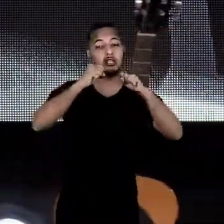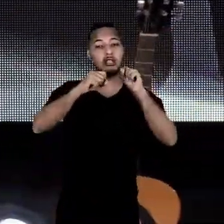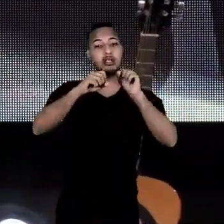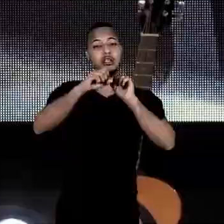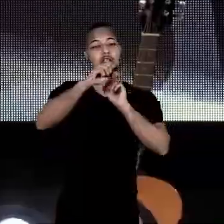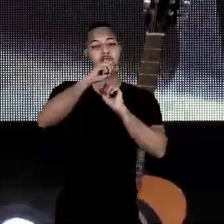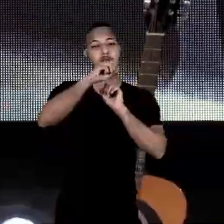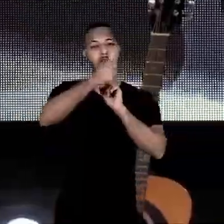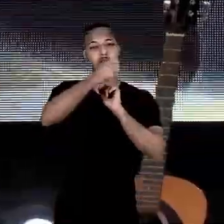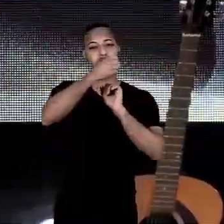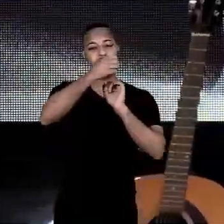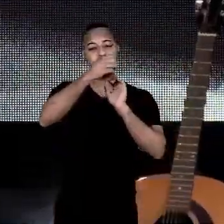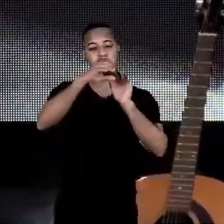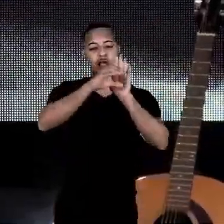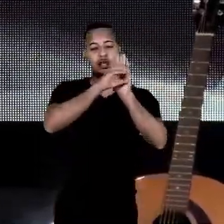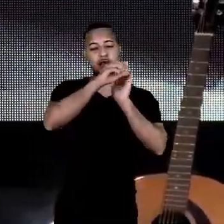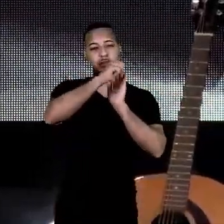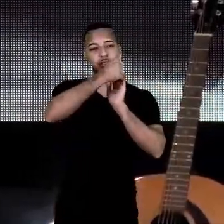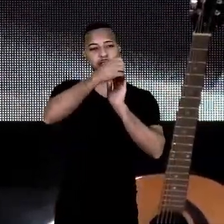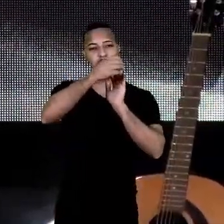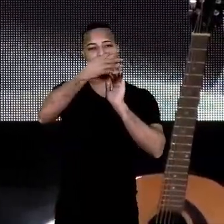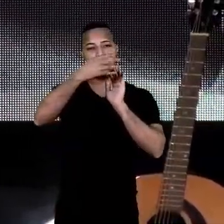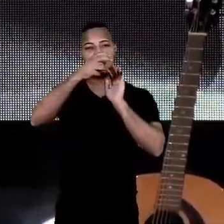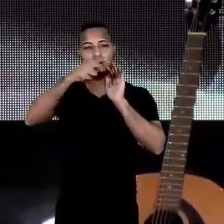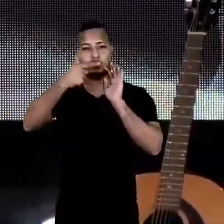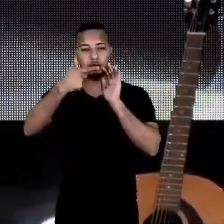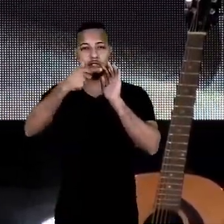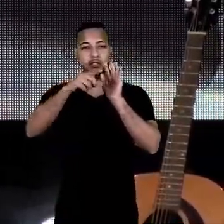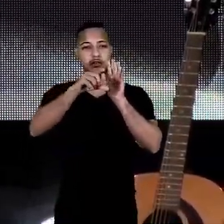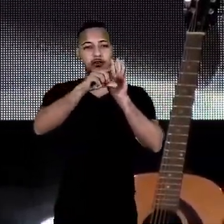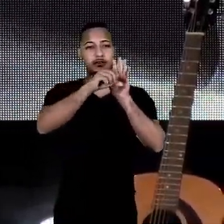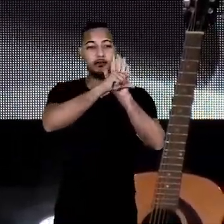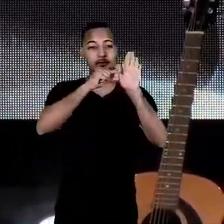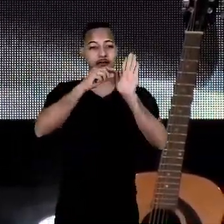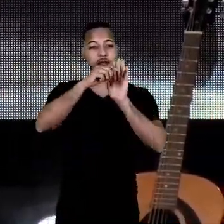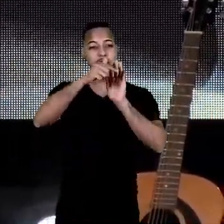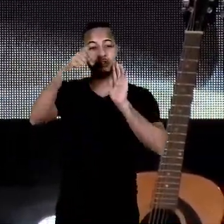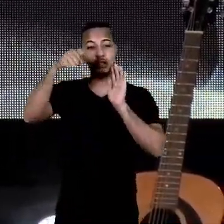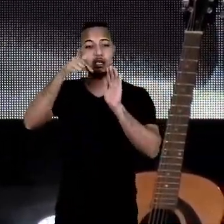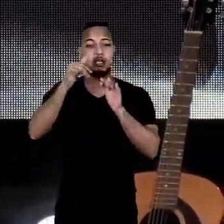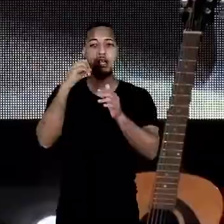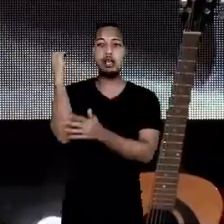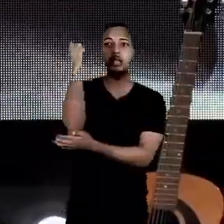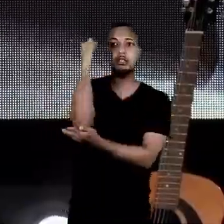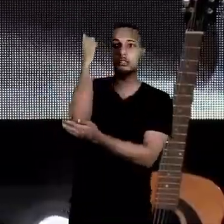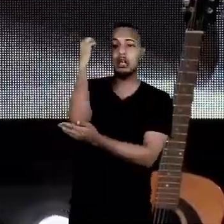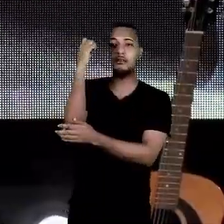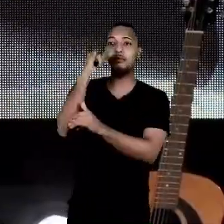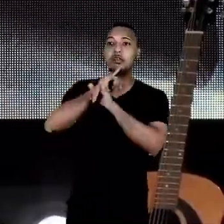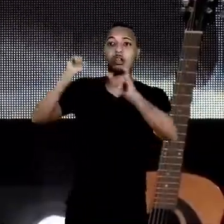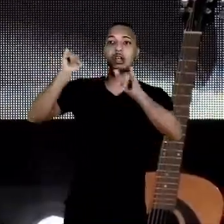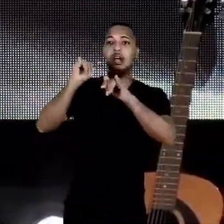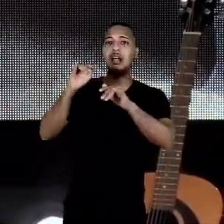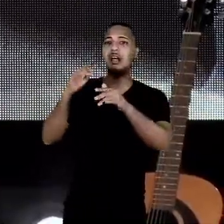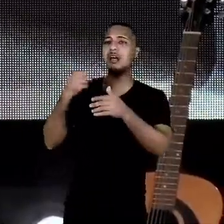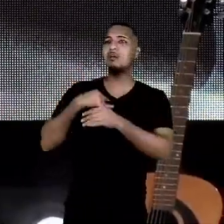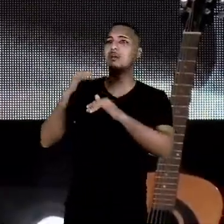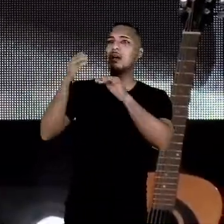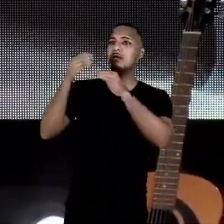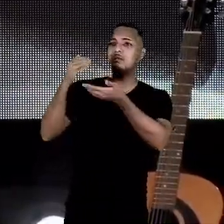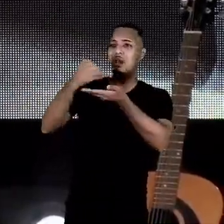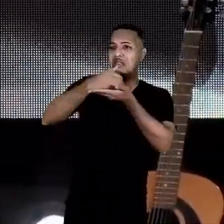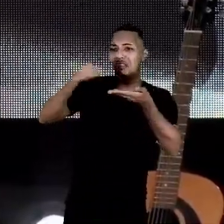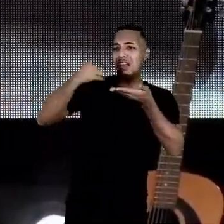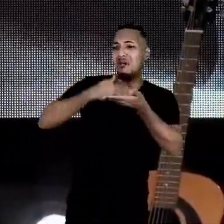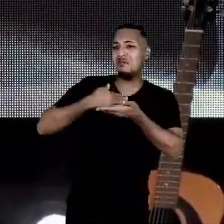verso 7, Davi disse: tira minha alma da prisão, para que eu louve o teu